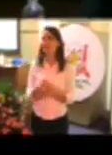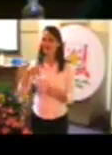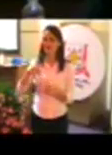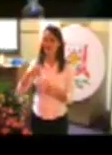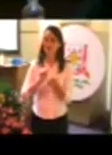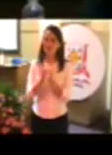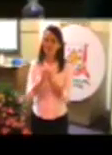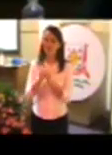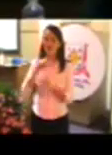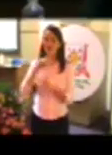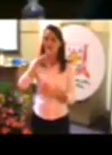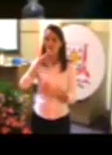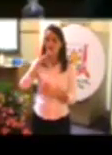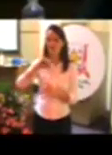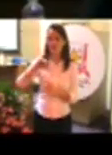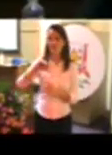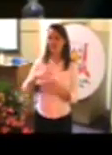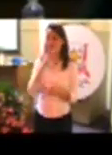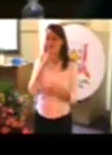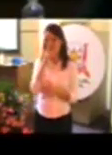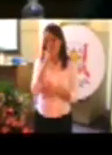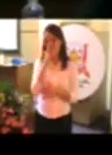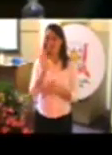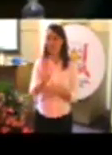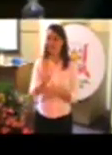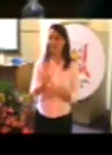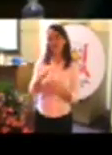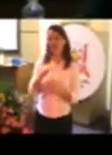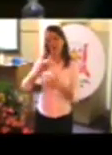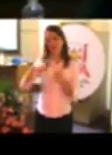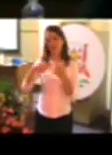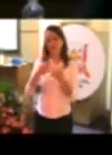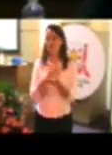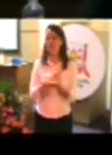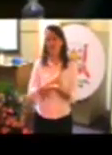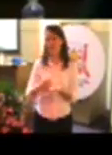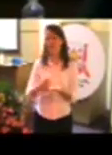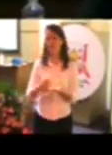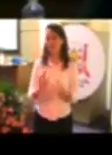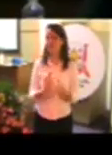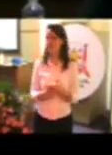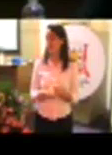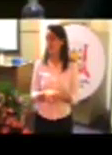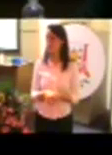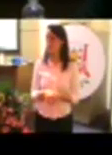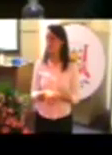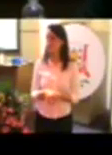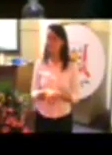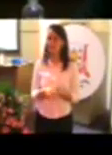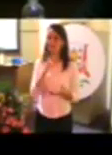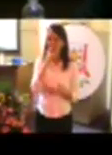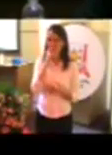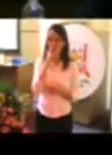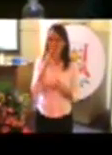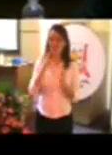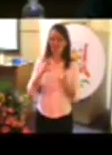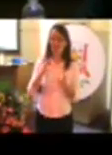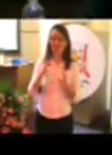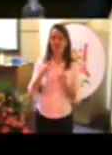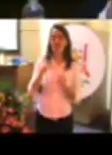das pernas, né? Mas é. Mas é, isso passa, viu? Isso é igual dor de barriga,